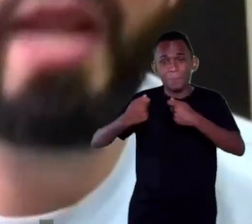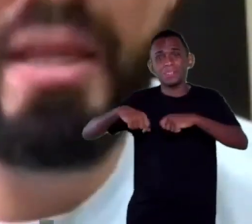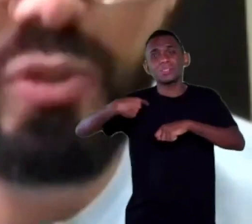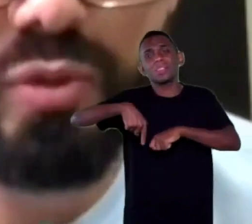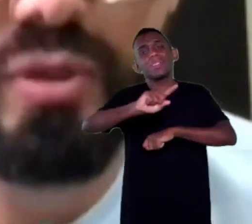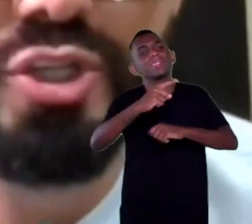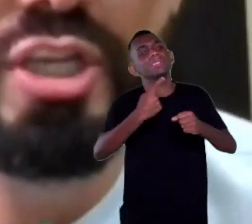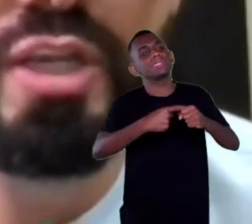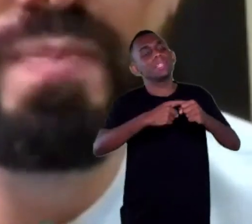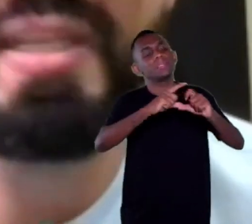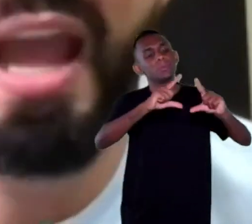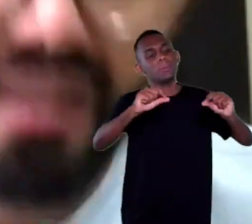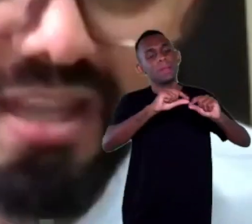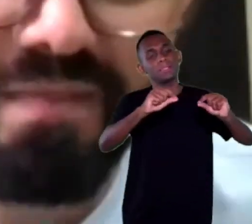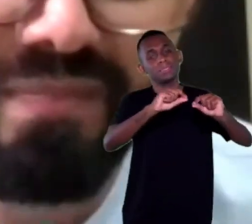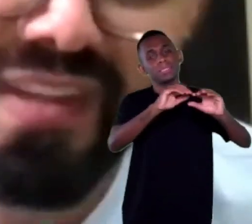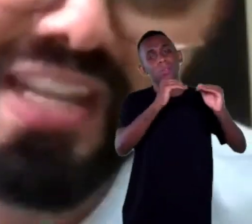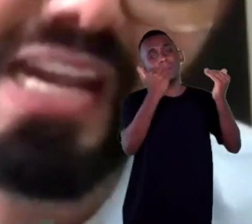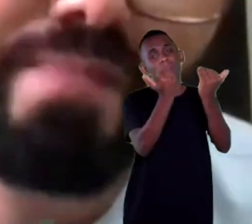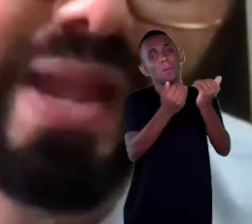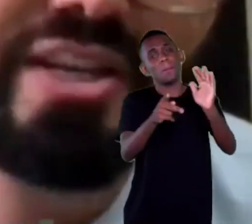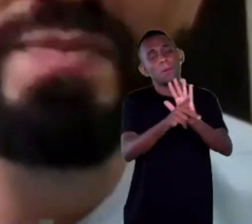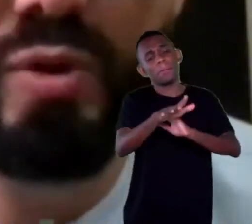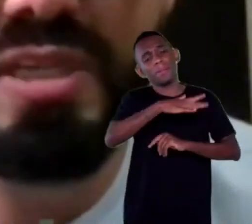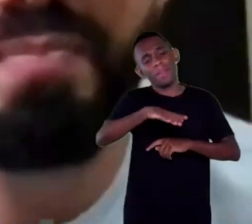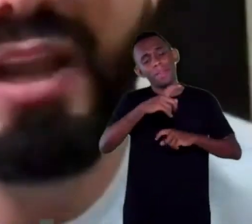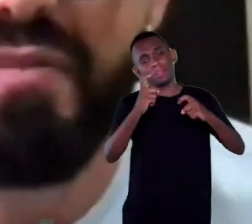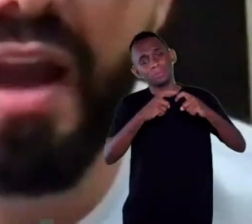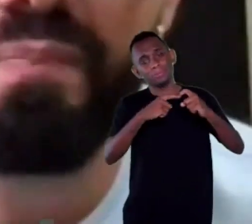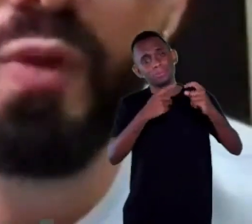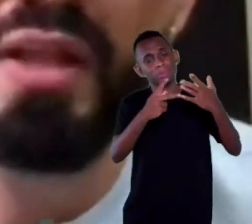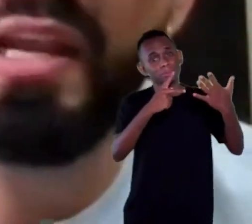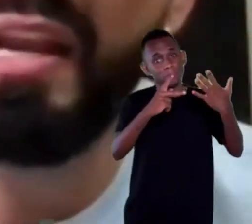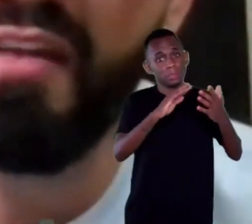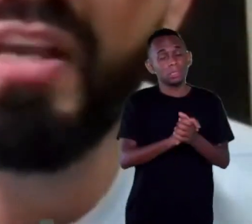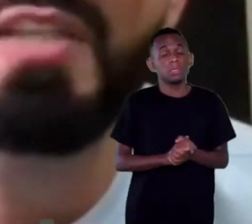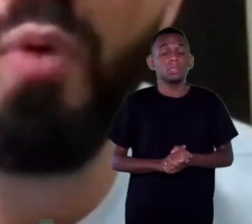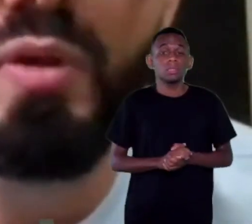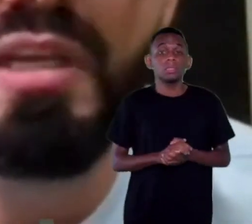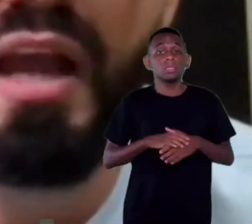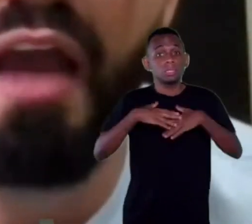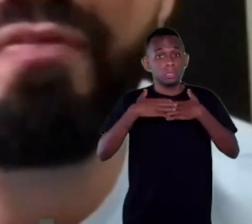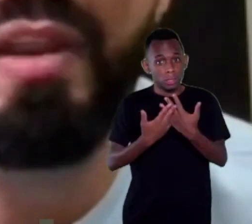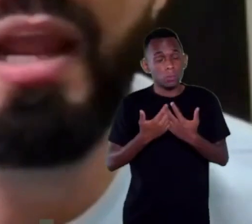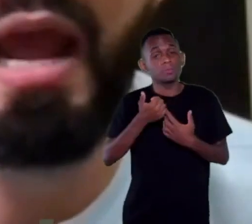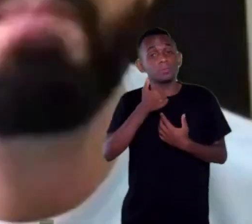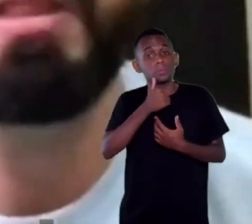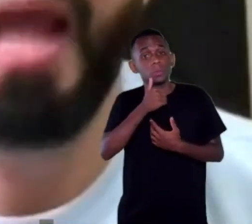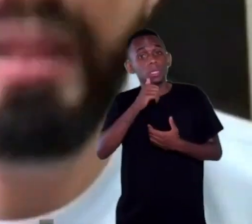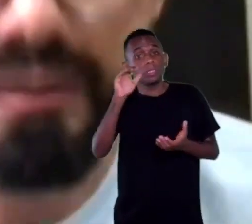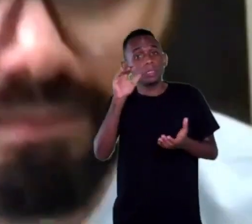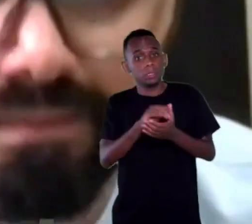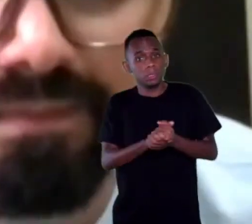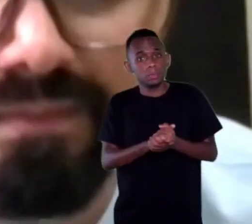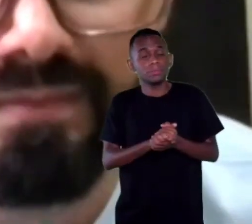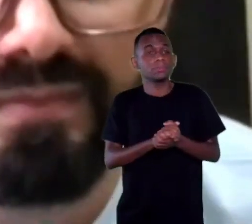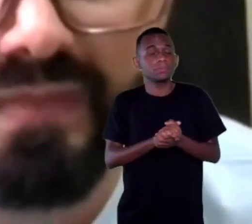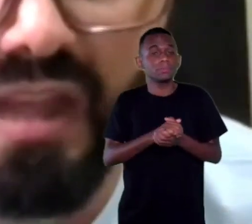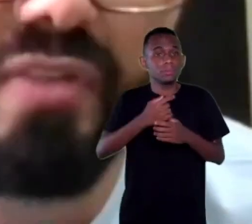num congresso de psiquiatria, e ele pede a esposa para levar. Quando ele leva a esposa, a filha é